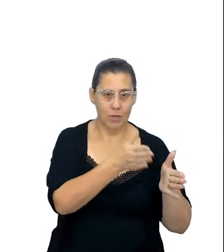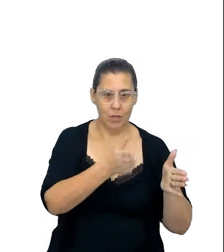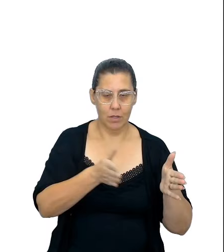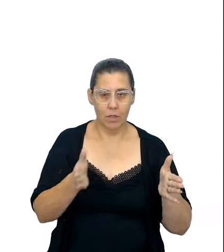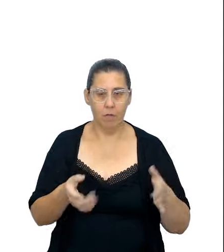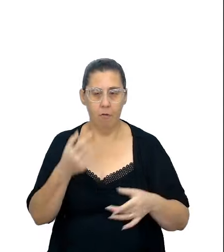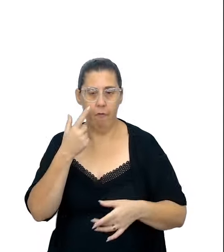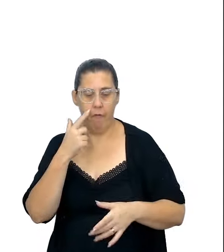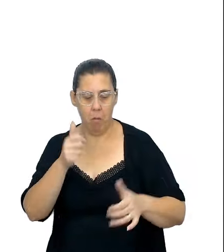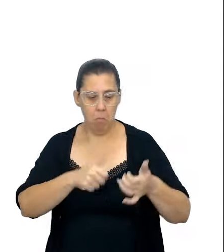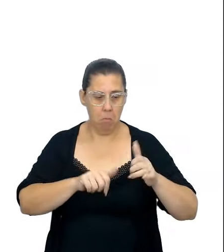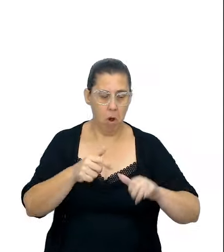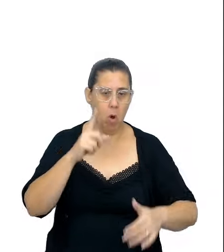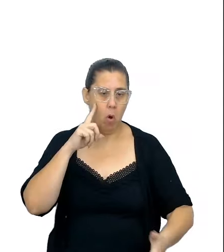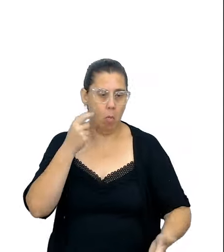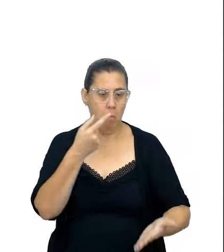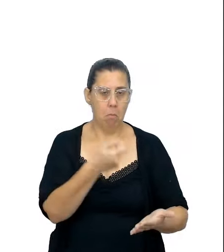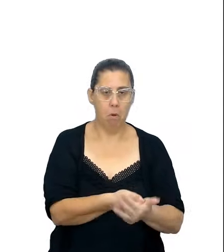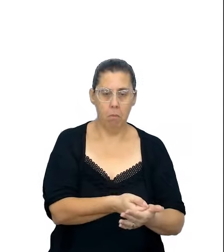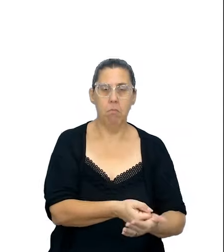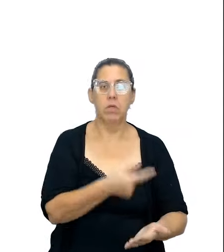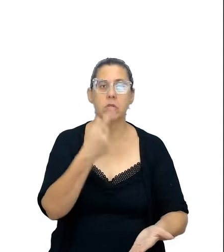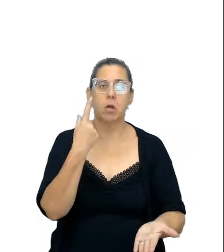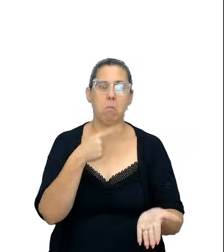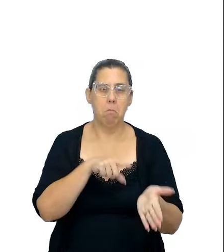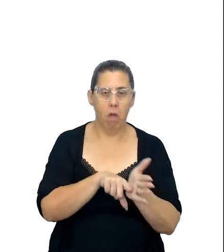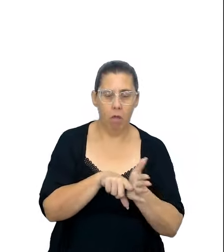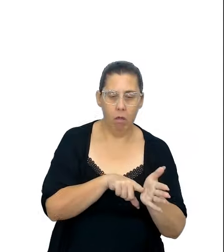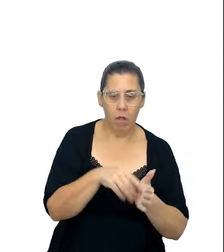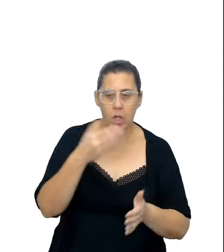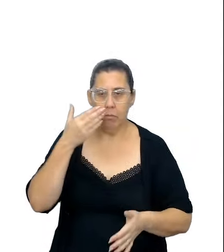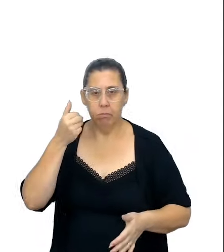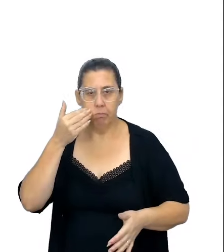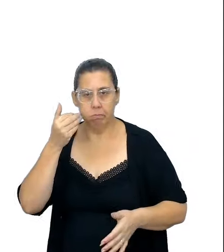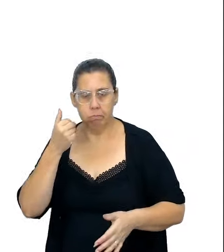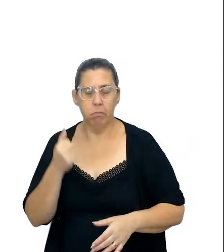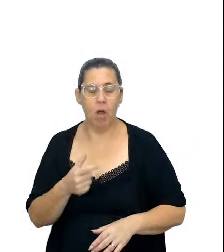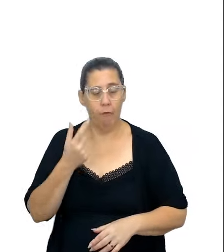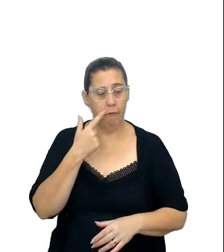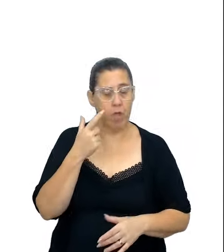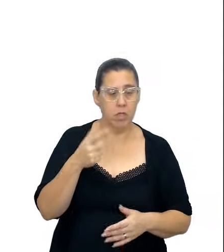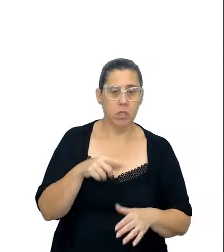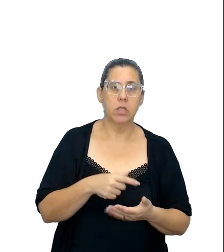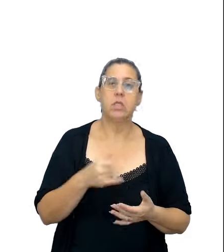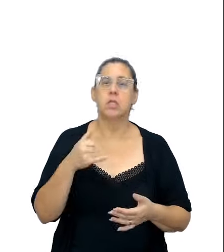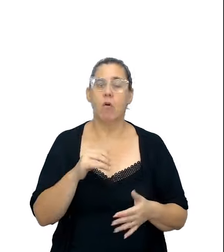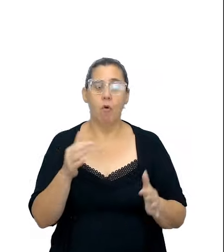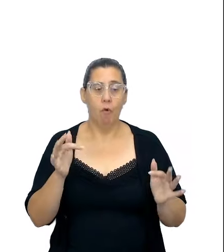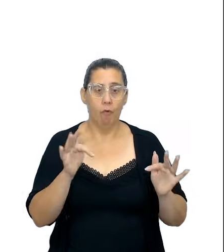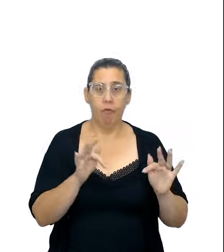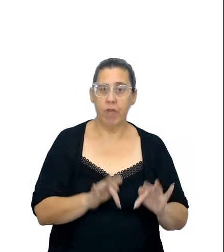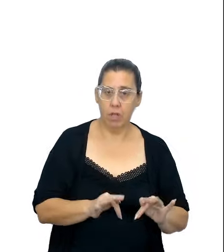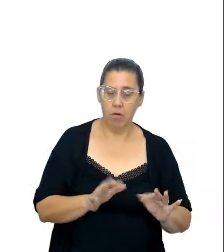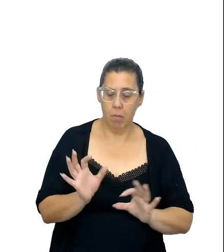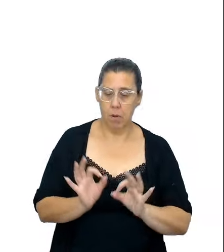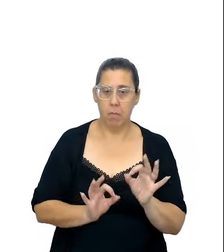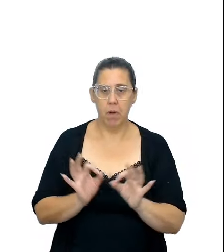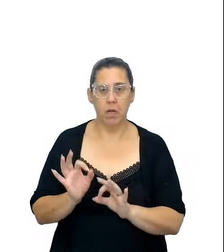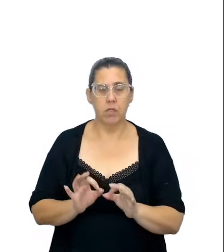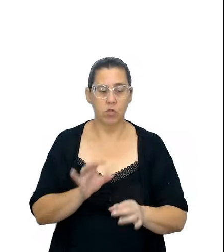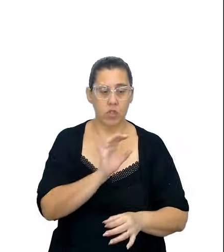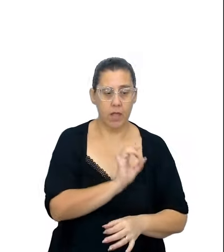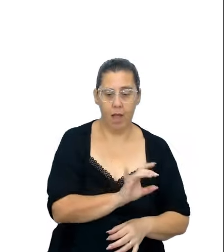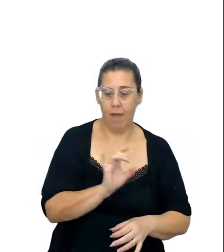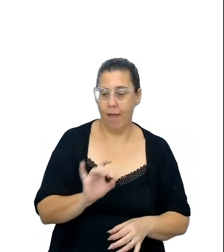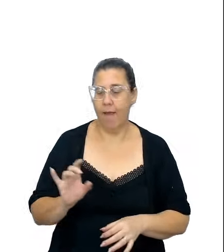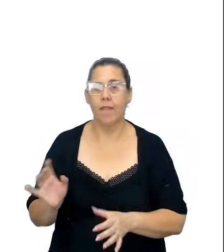verificar o compromisso com as pesquisas e coletas de dados pesquisados, analisar o protótipo final com a criação de plataformas